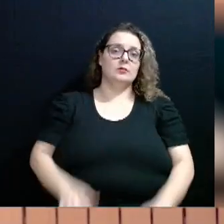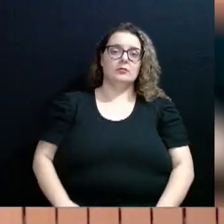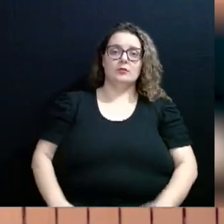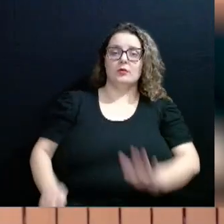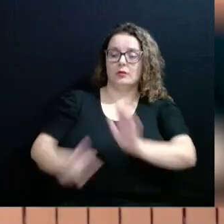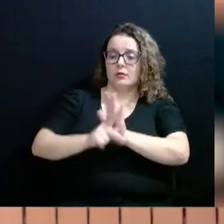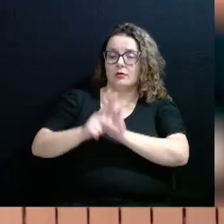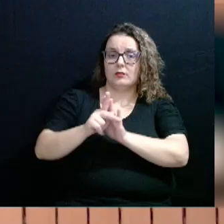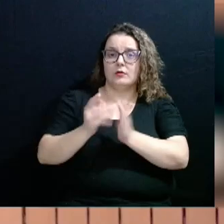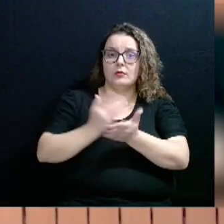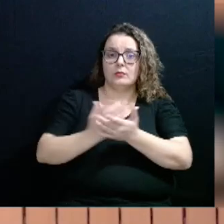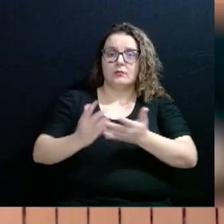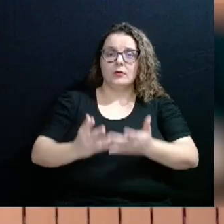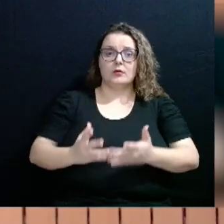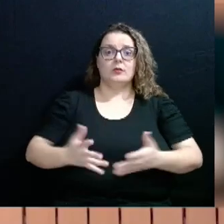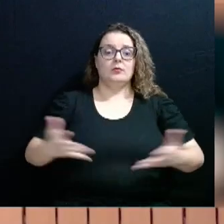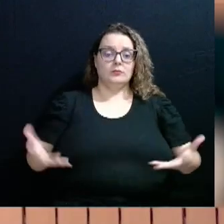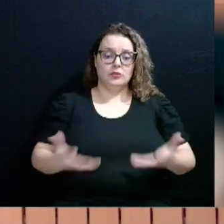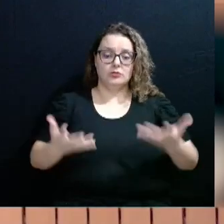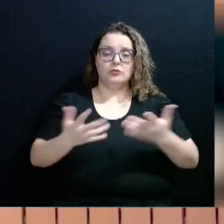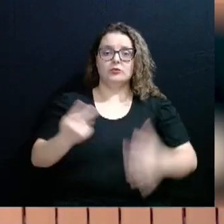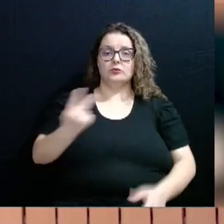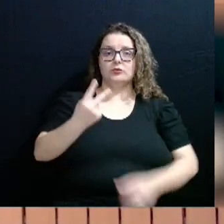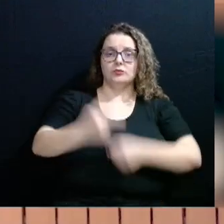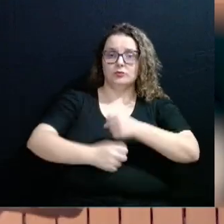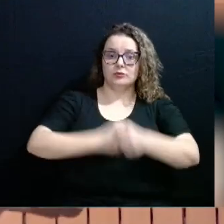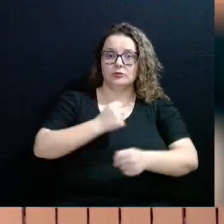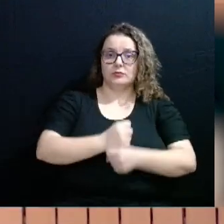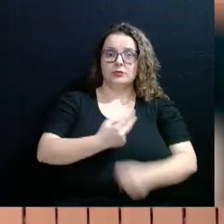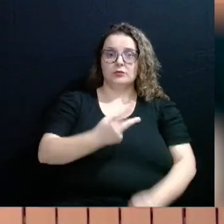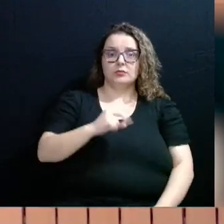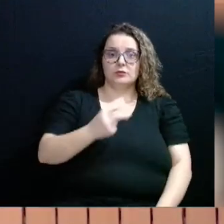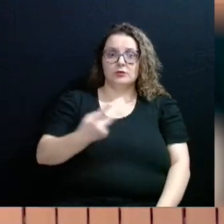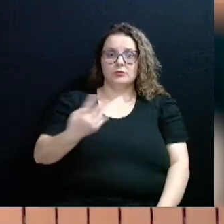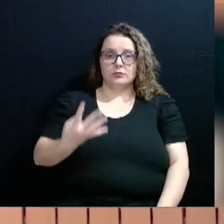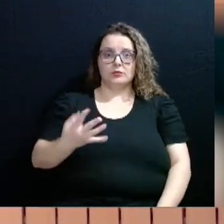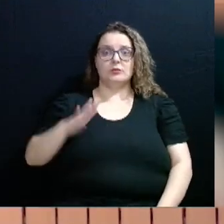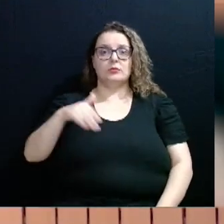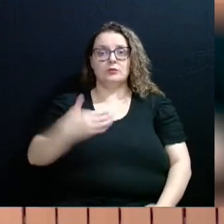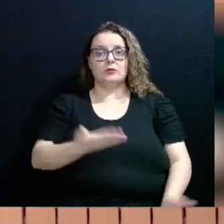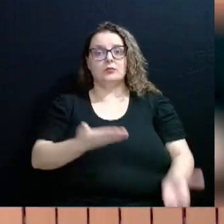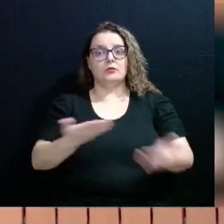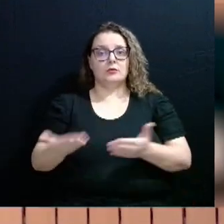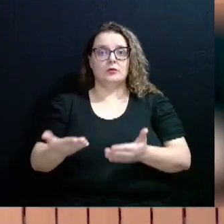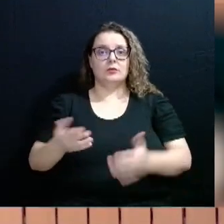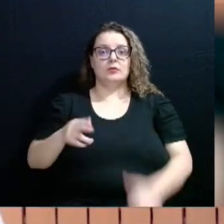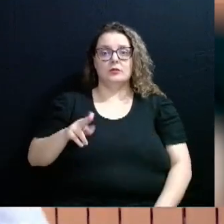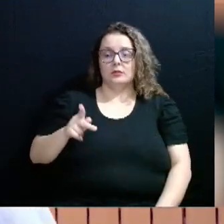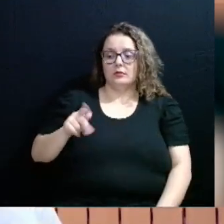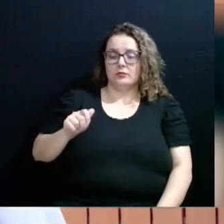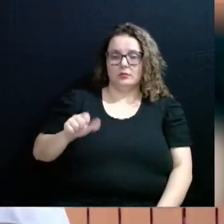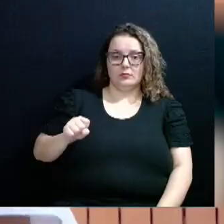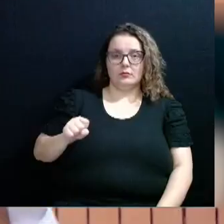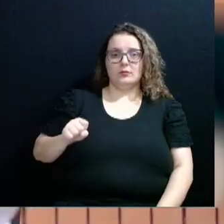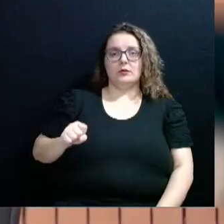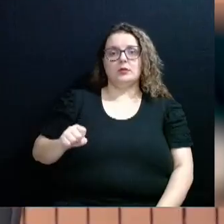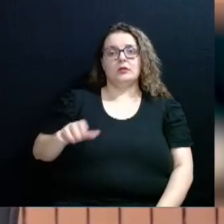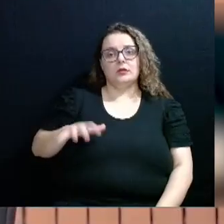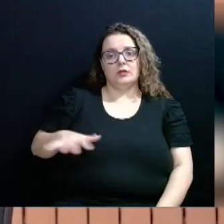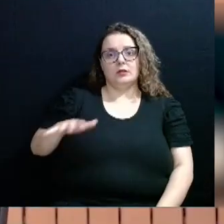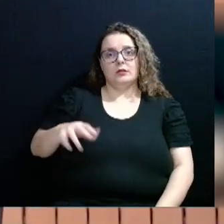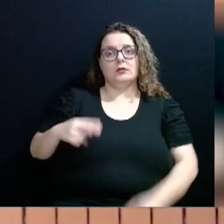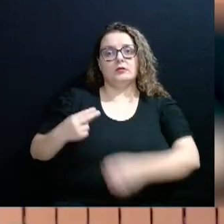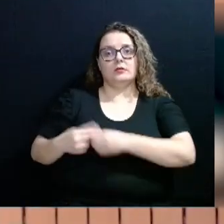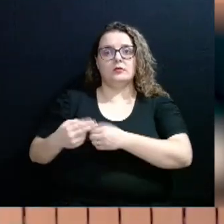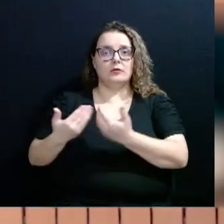fôlego mais no segundo ano, em 2024, que foi quando a gente apresentou na UPA, na Unicamp de Portas Abertas, o nosso projeto. Uma